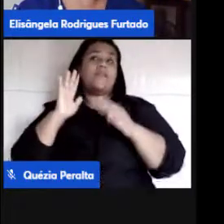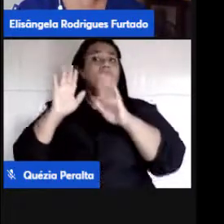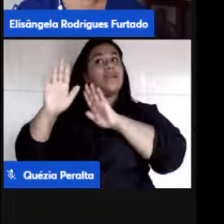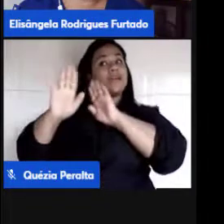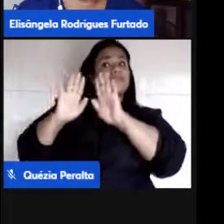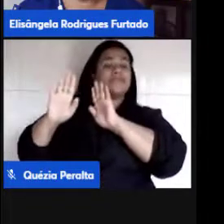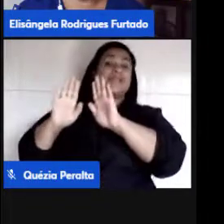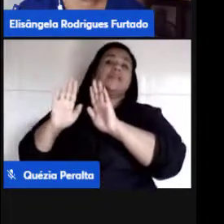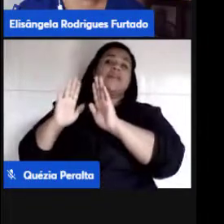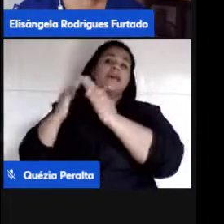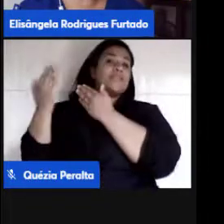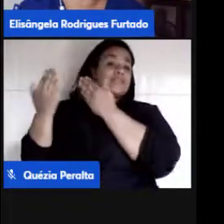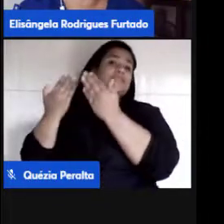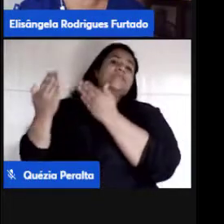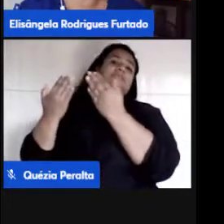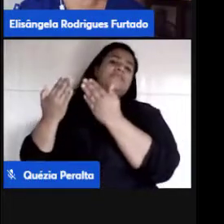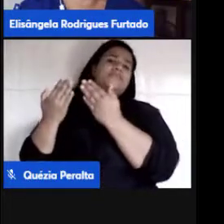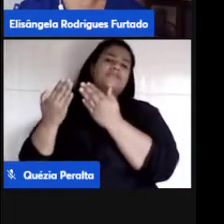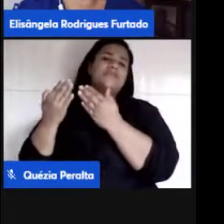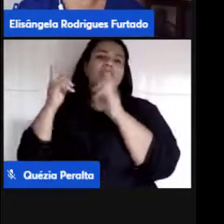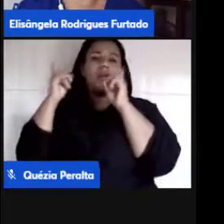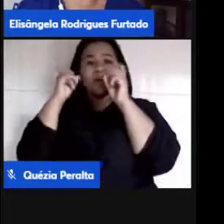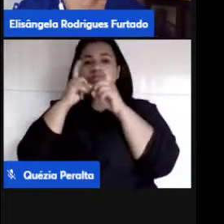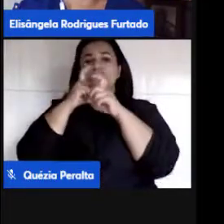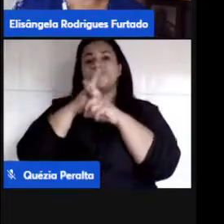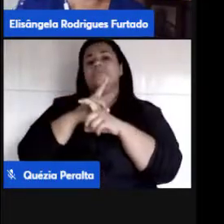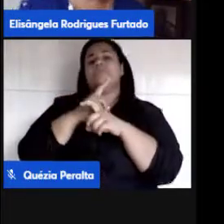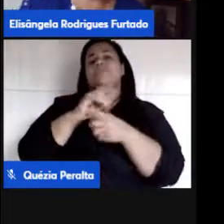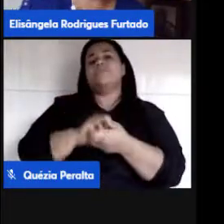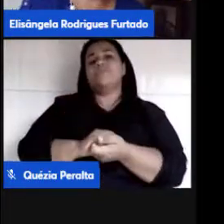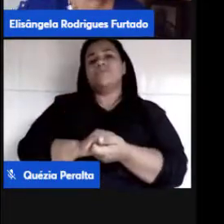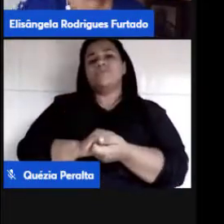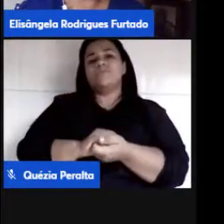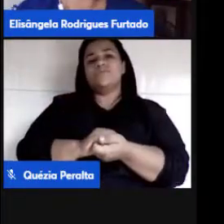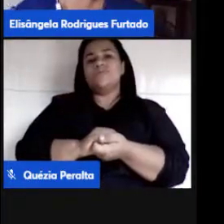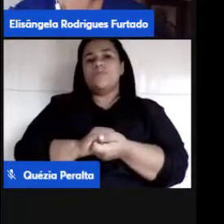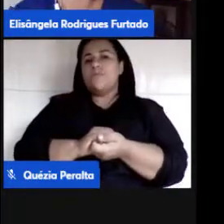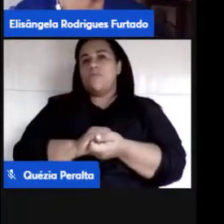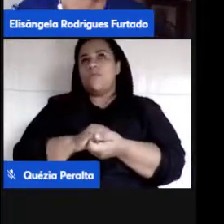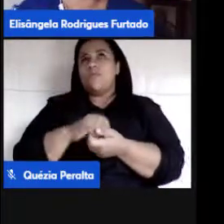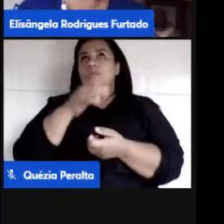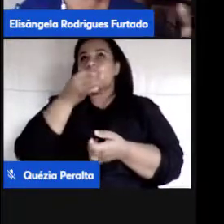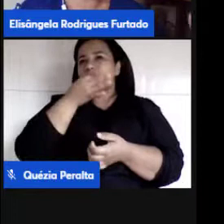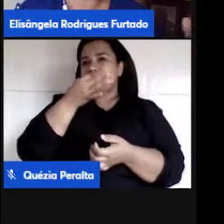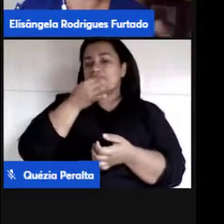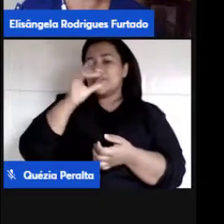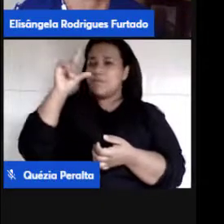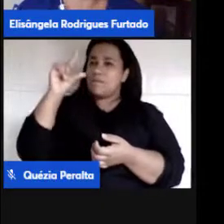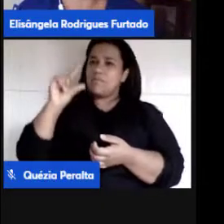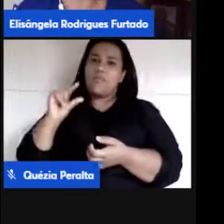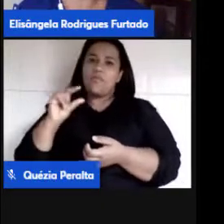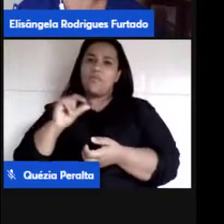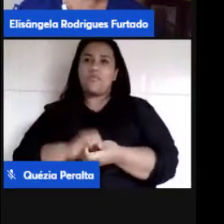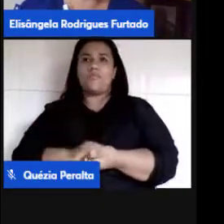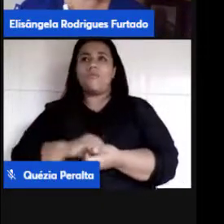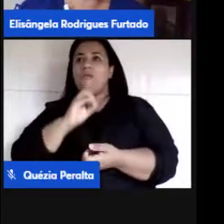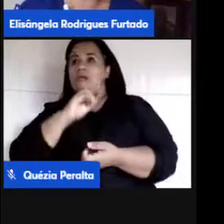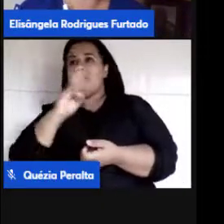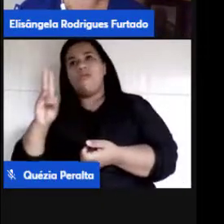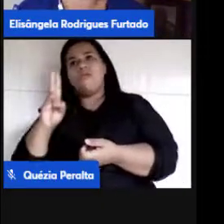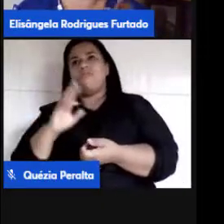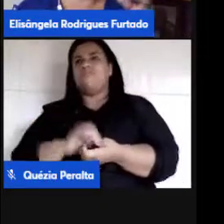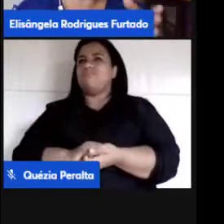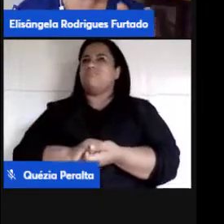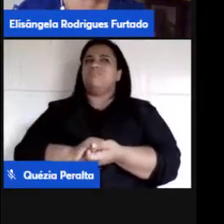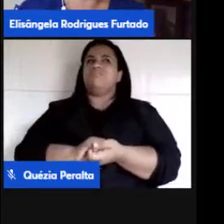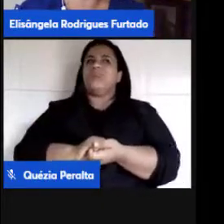que nós passamos para você, talvez seja pouco, ou você fala, não, isso para mim não serve. Mas tem aquele